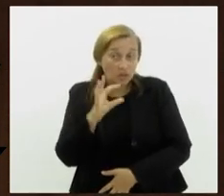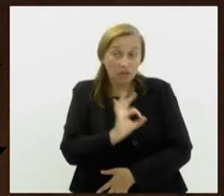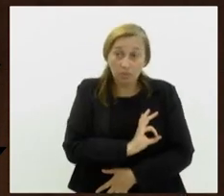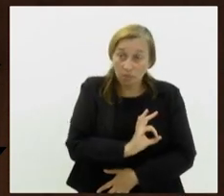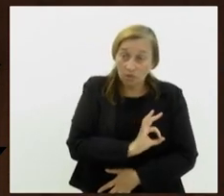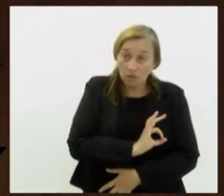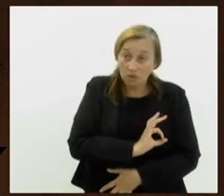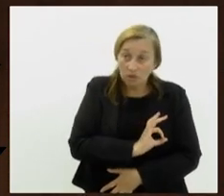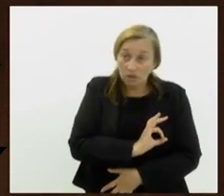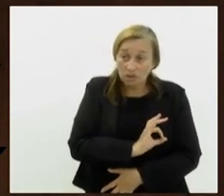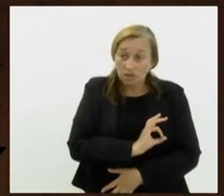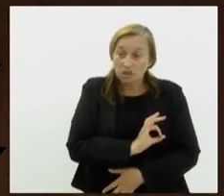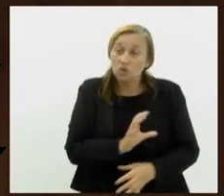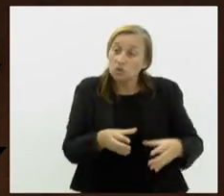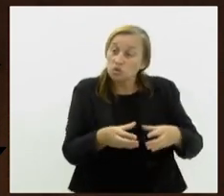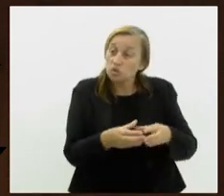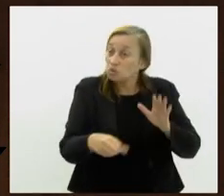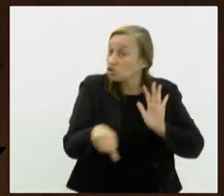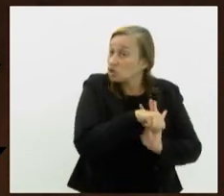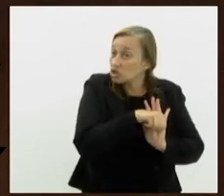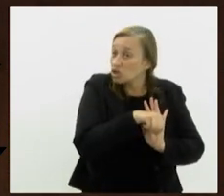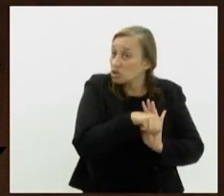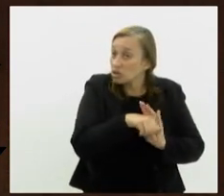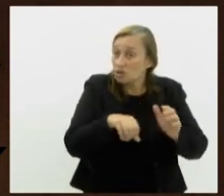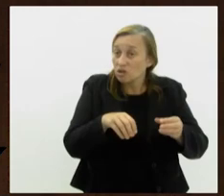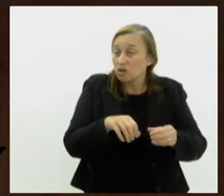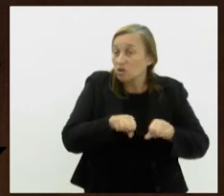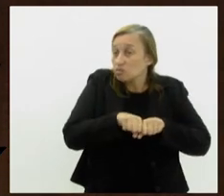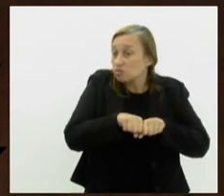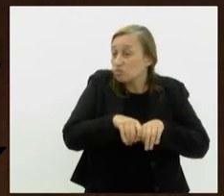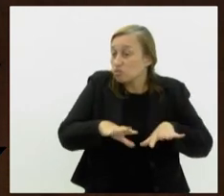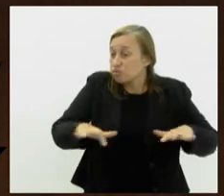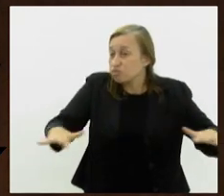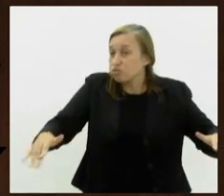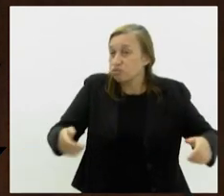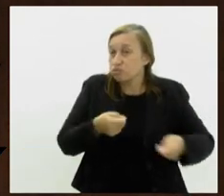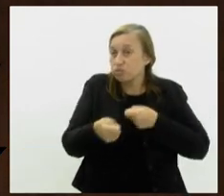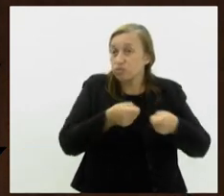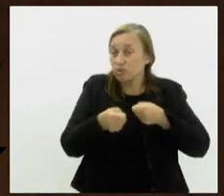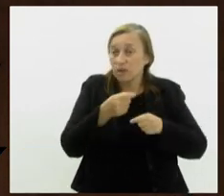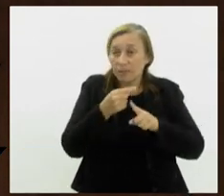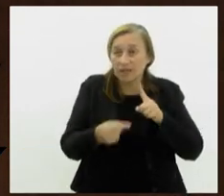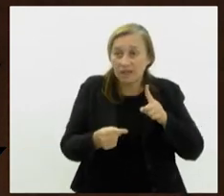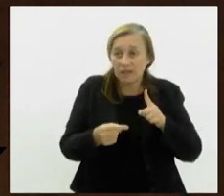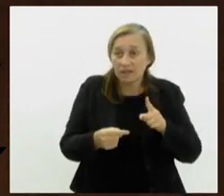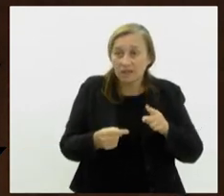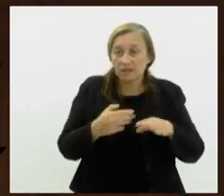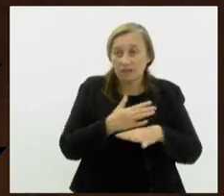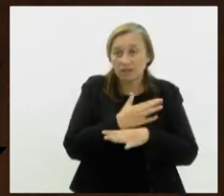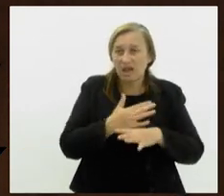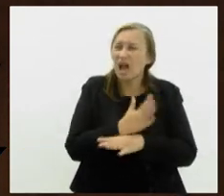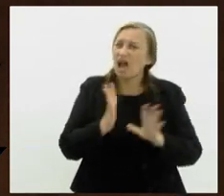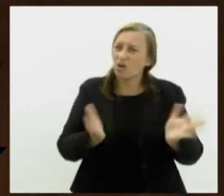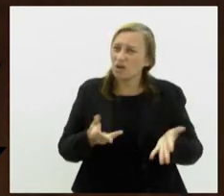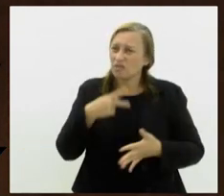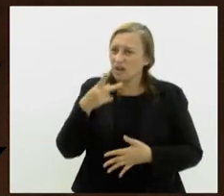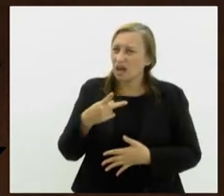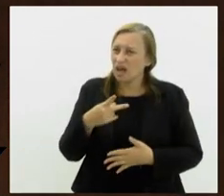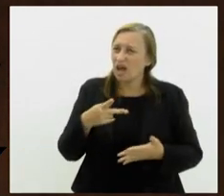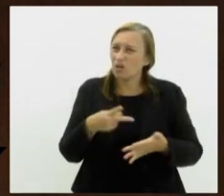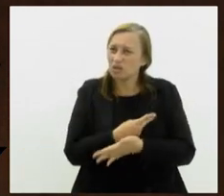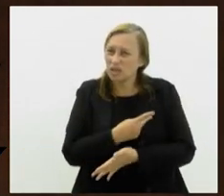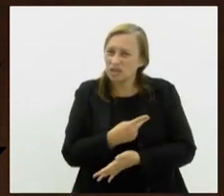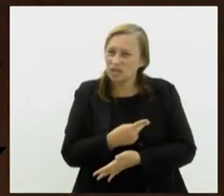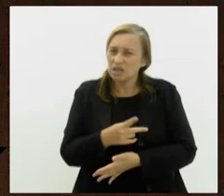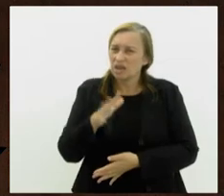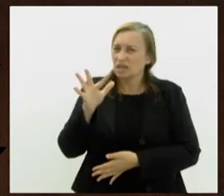e do tráfico. Eles vão se expandindo e vão controlando, controlam metade do território da cidade. Agora, queria dizer que isso acontece por